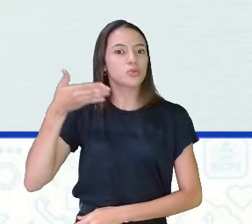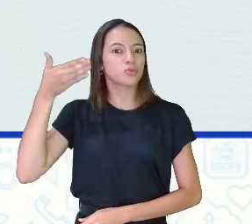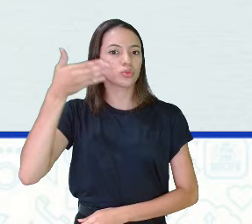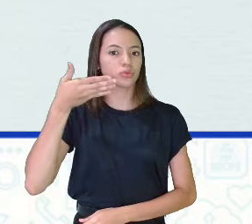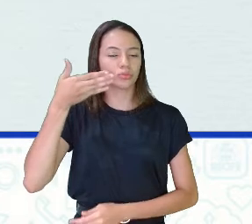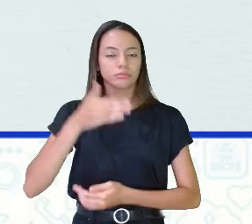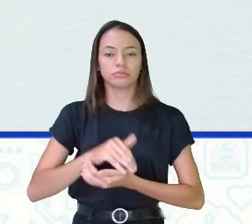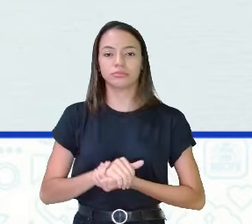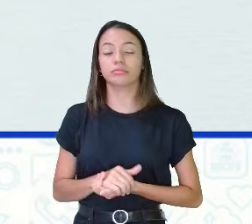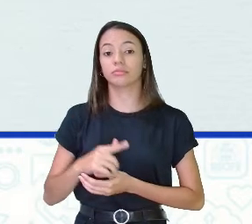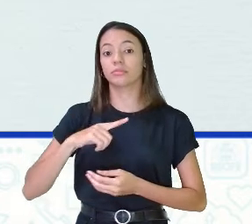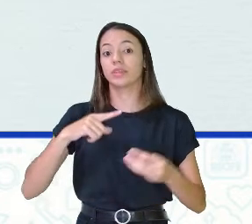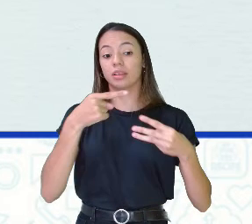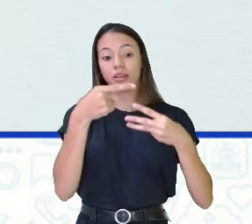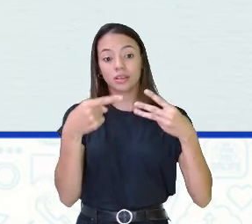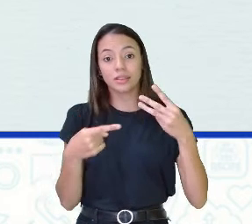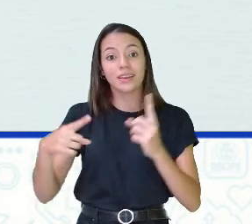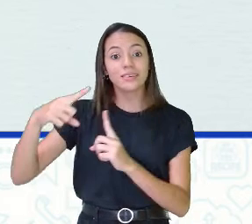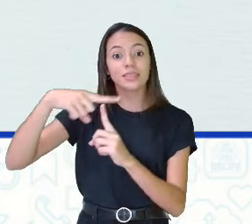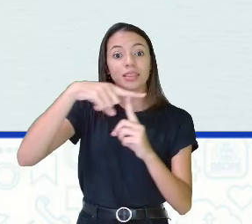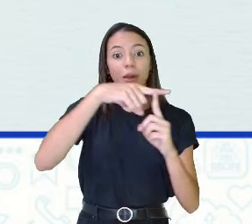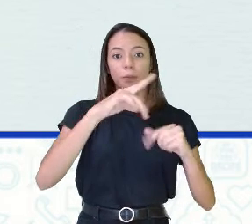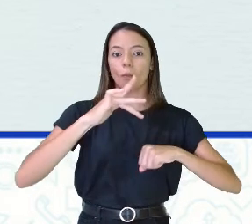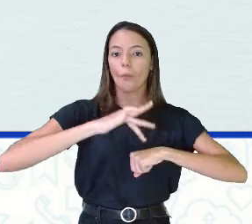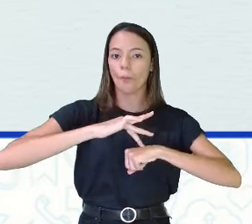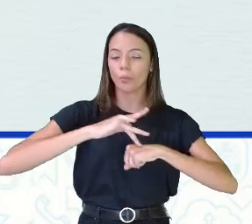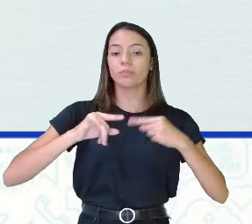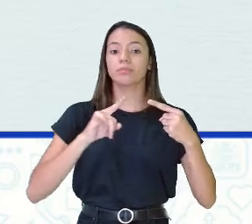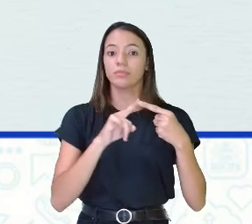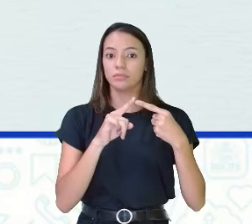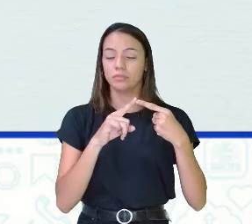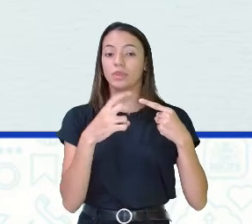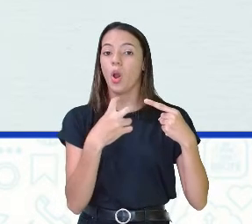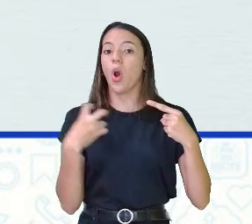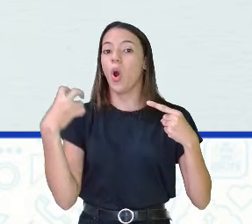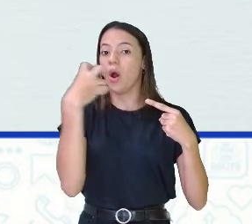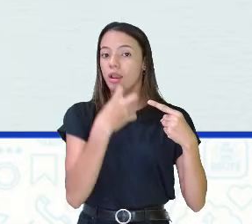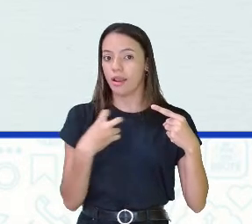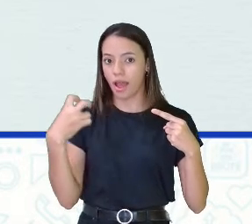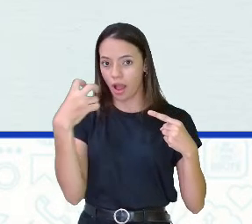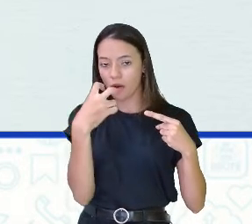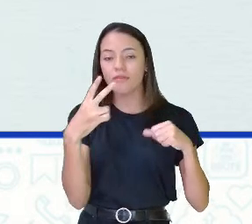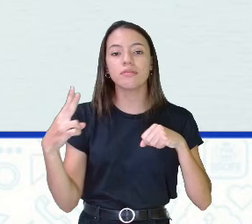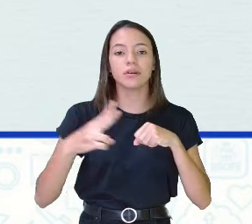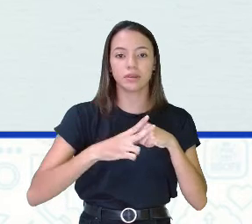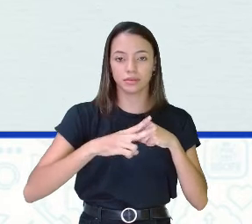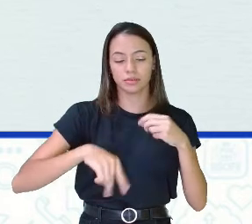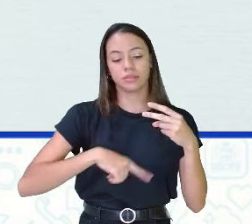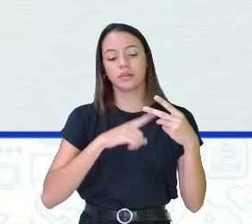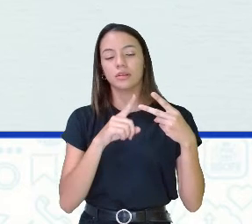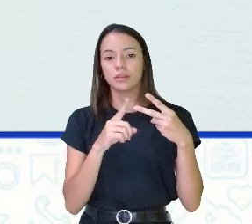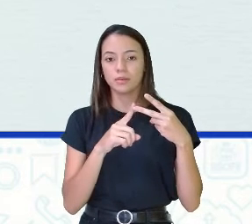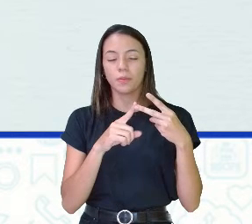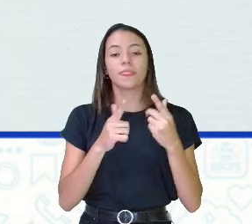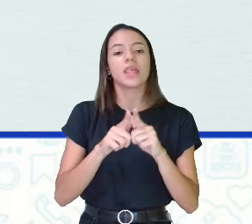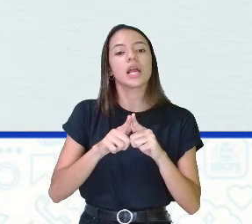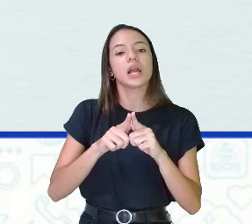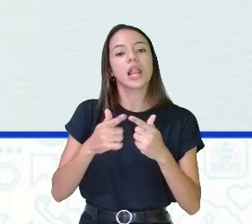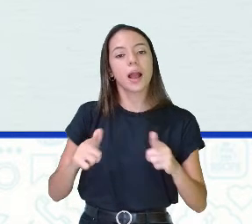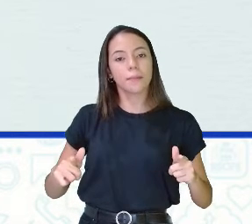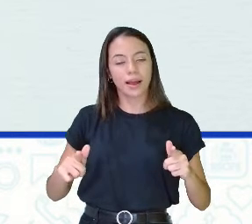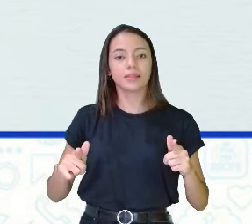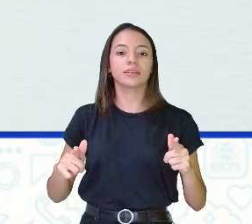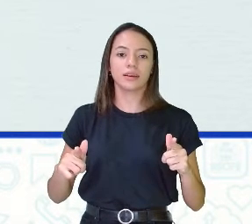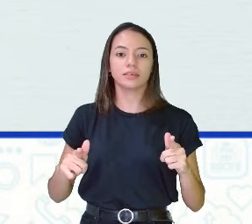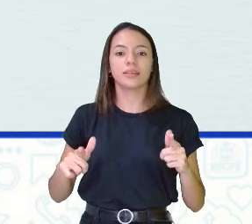Existem basicamente 3 tipos de ironia. A ironia oral ou verbal, a dramática, teatral ou satírica,